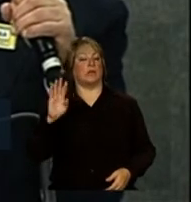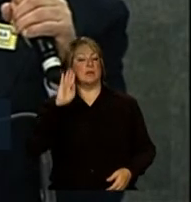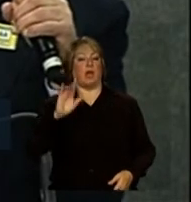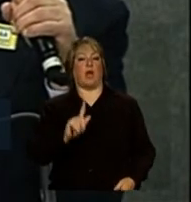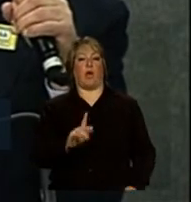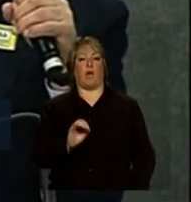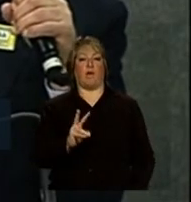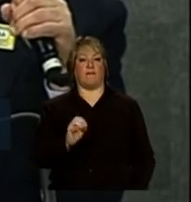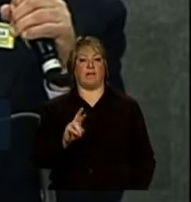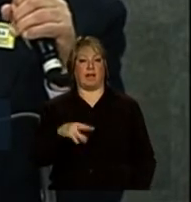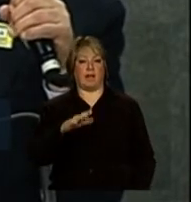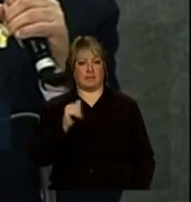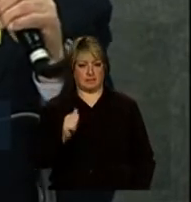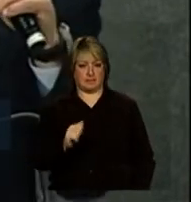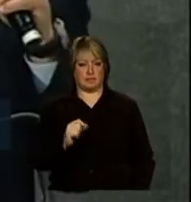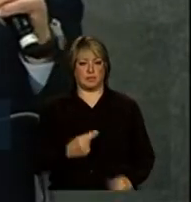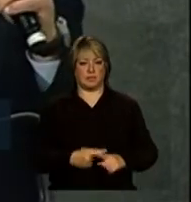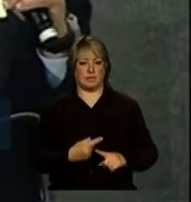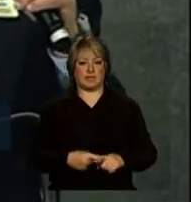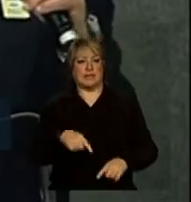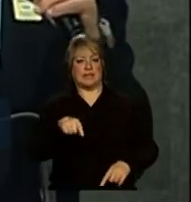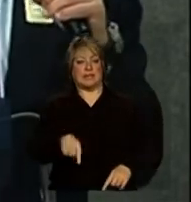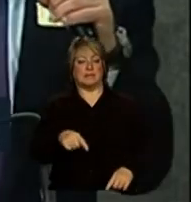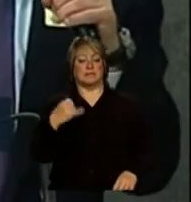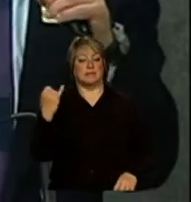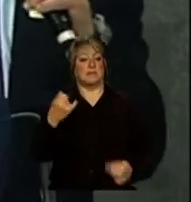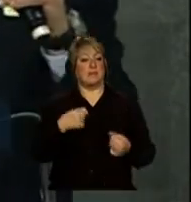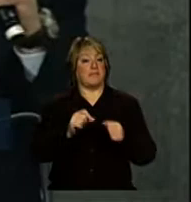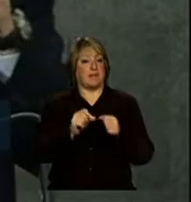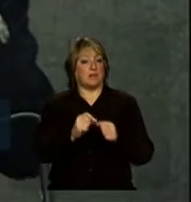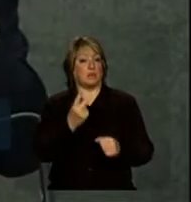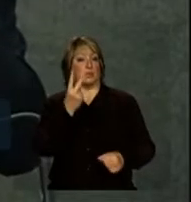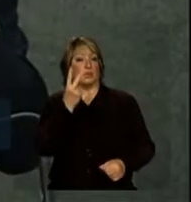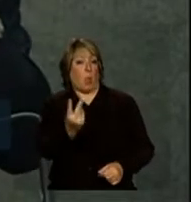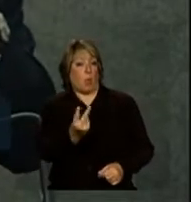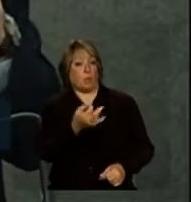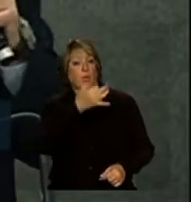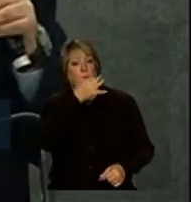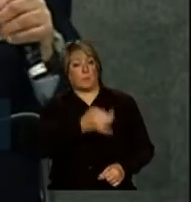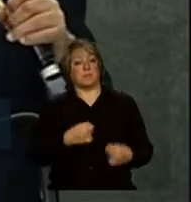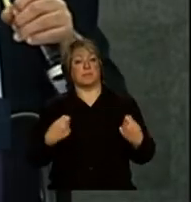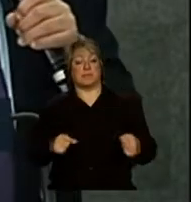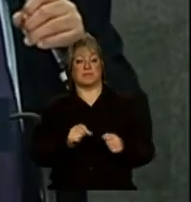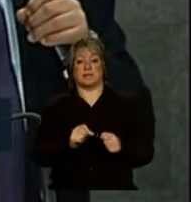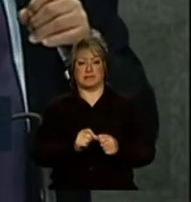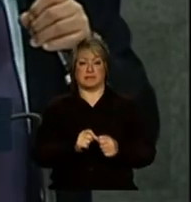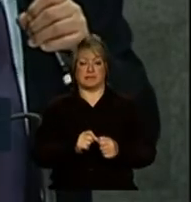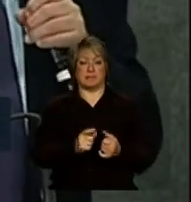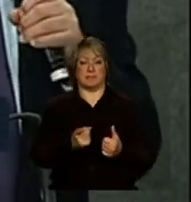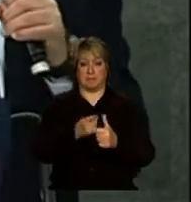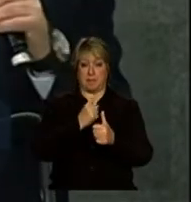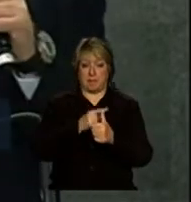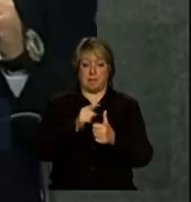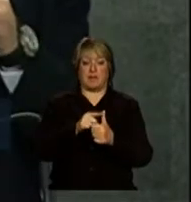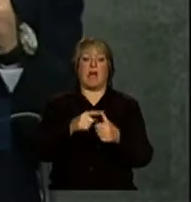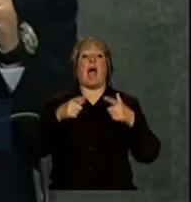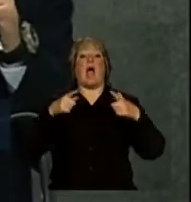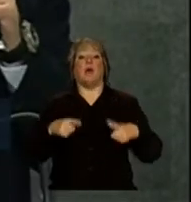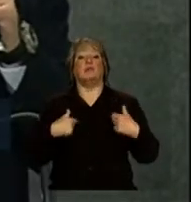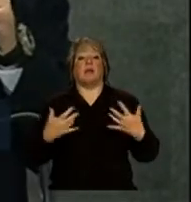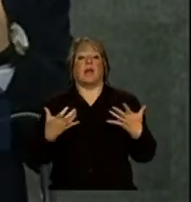governança é o que dá governância tem que estabelecer todos os conceitos primeiro aonde eu quero